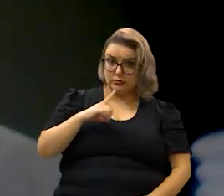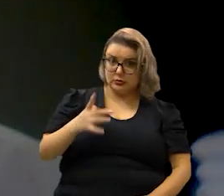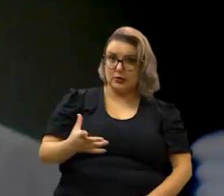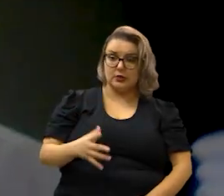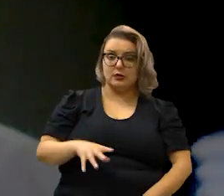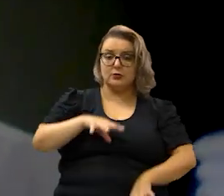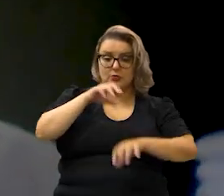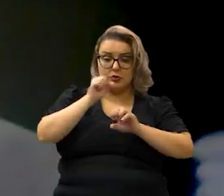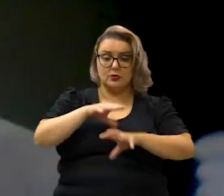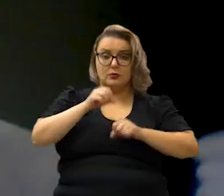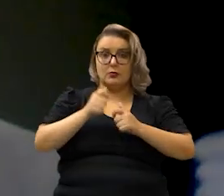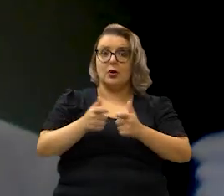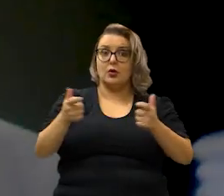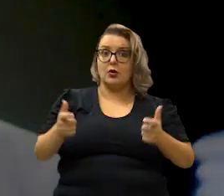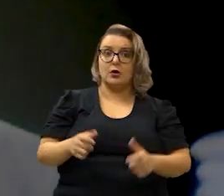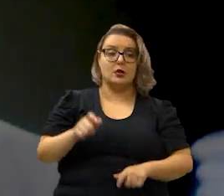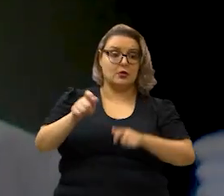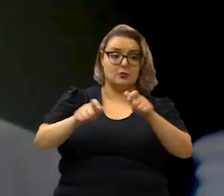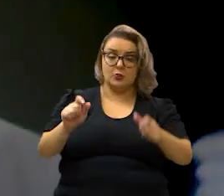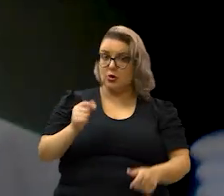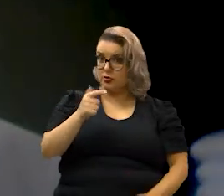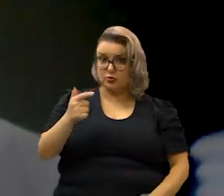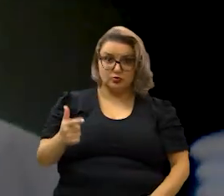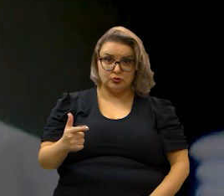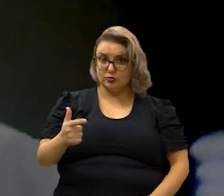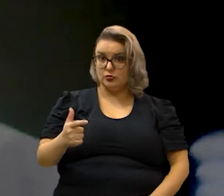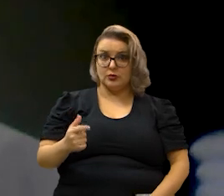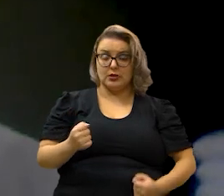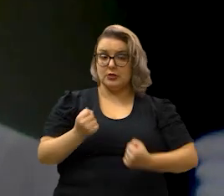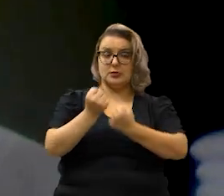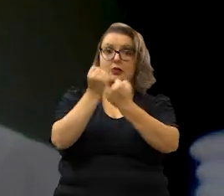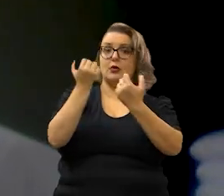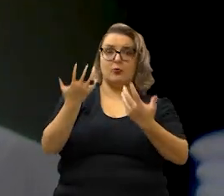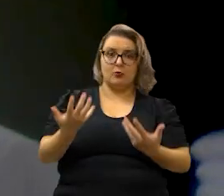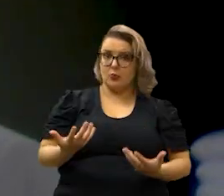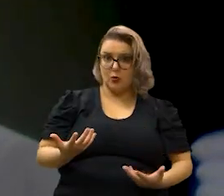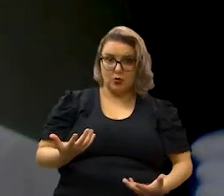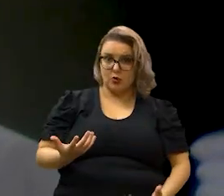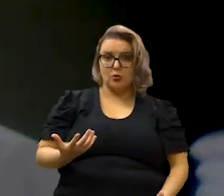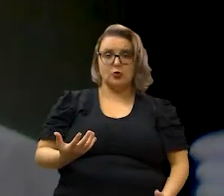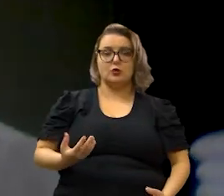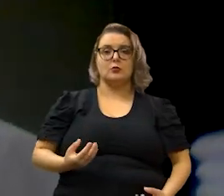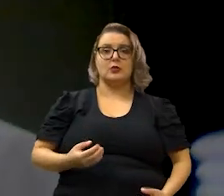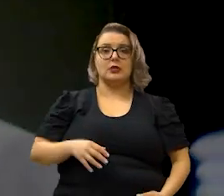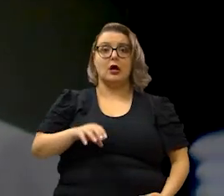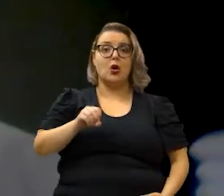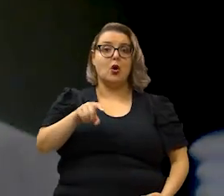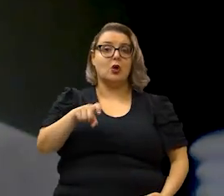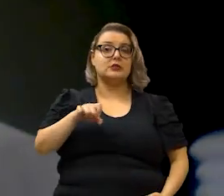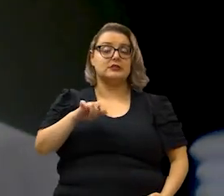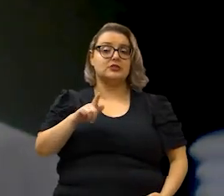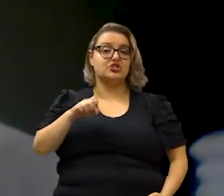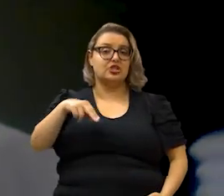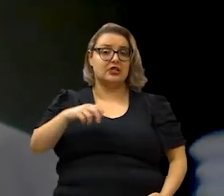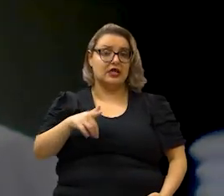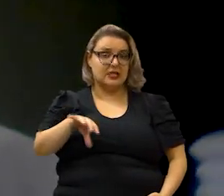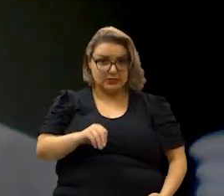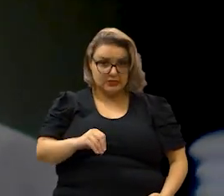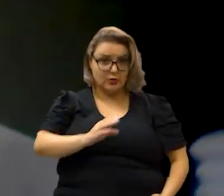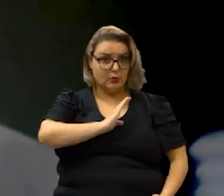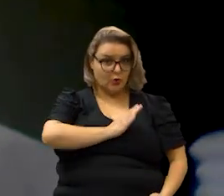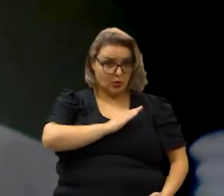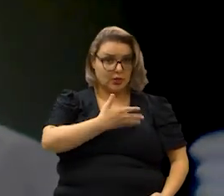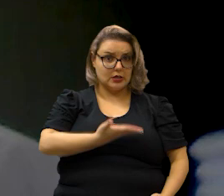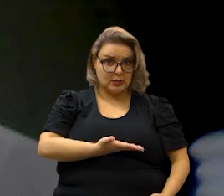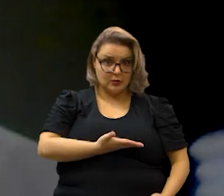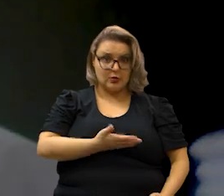uma oxigenação maior e o indivíduo não tem esse aporte para fornecer ao músculo cardíaco, e esses sinais